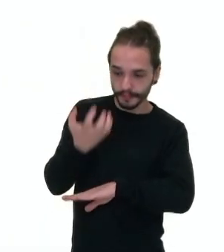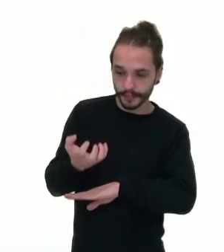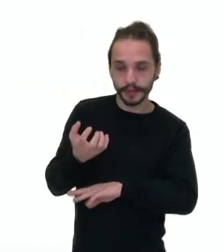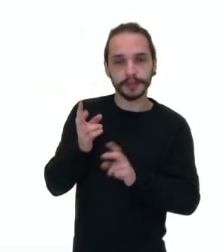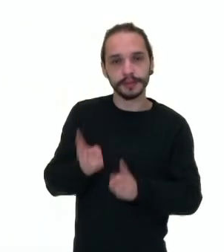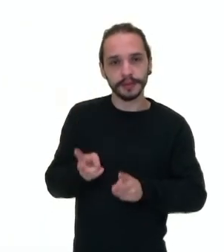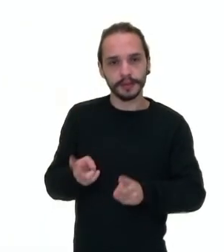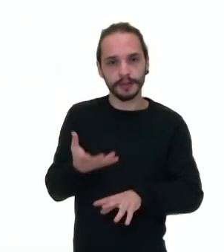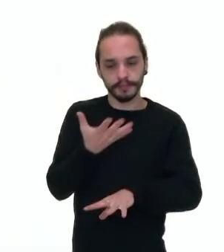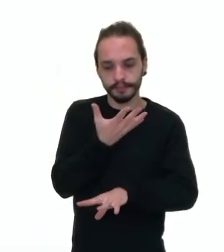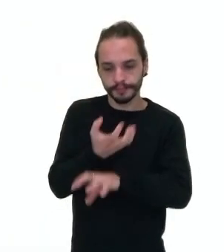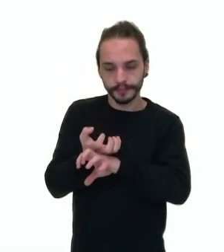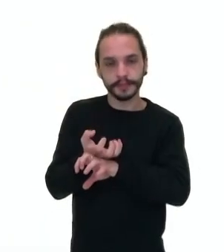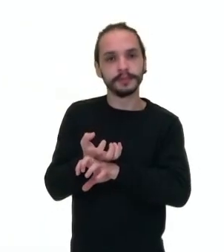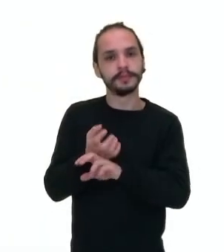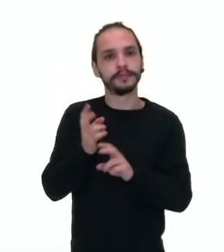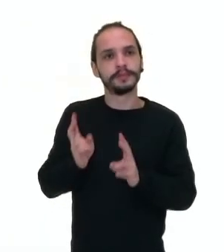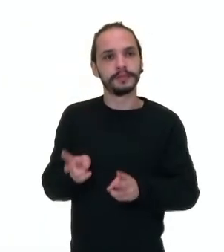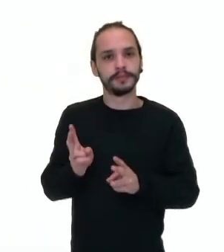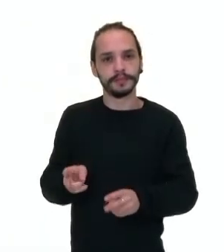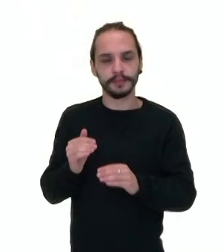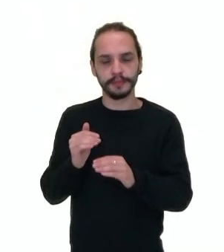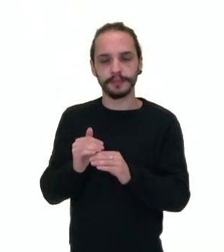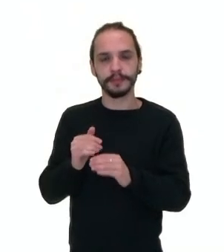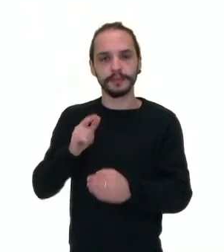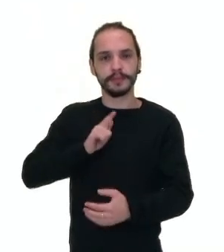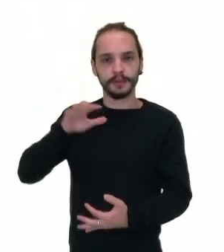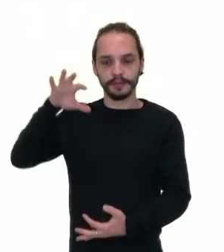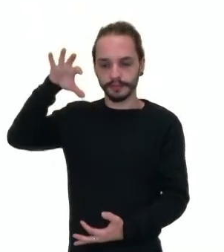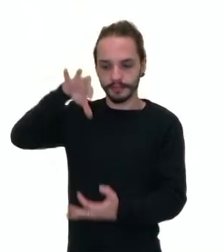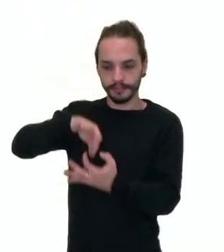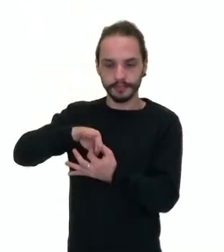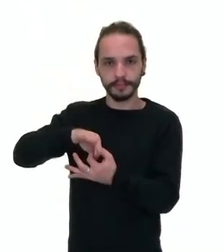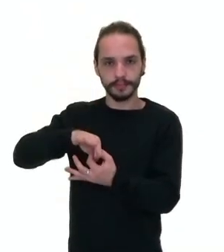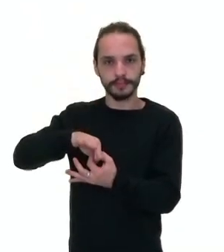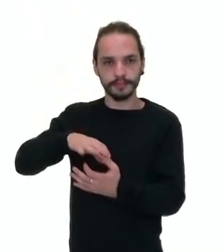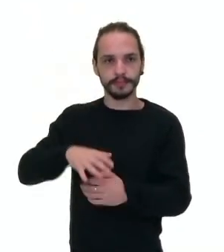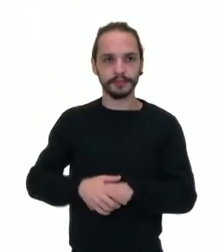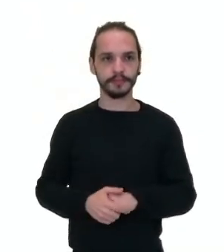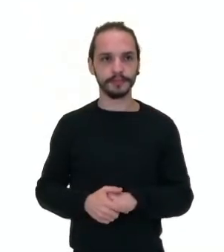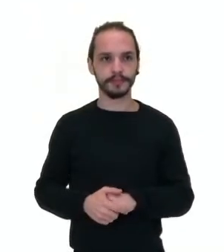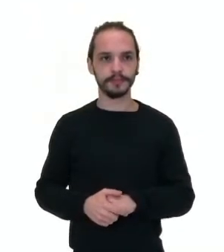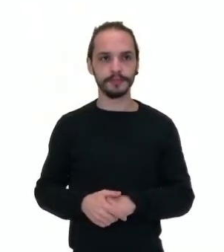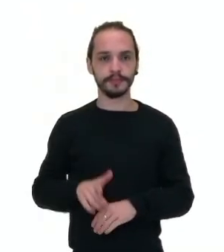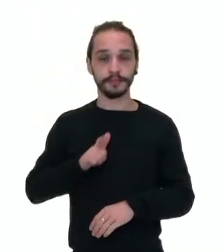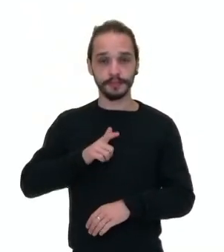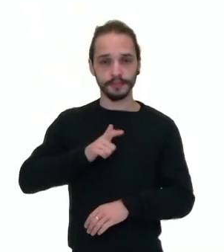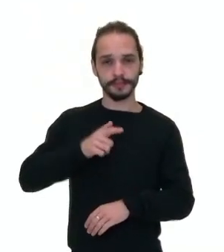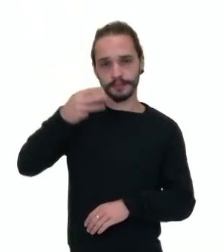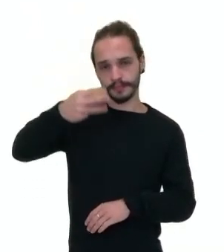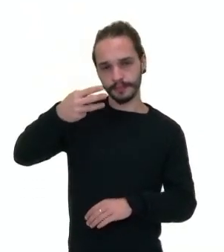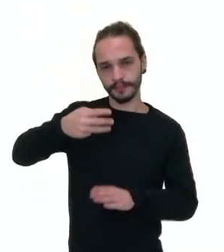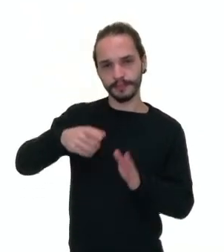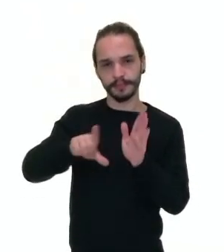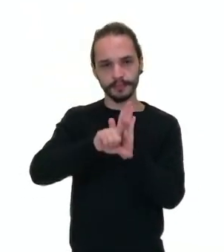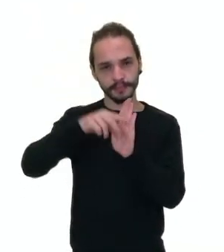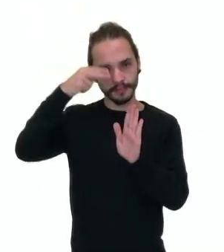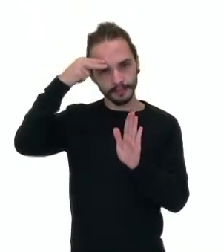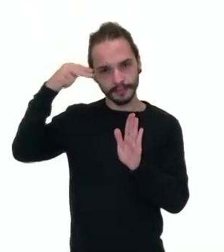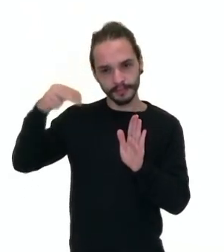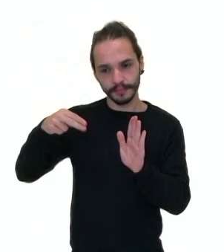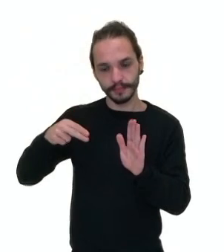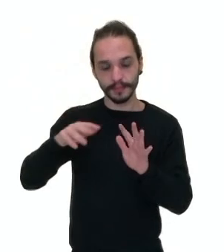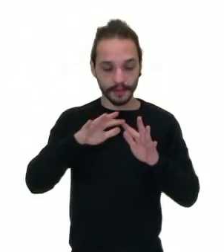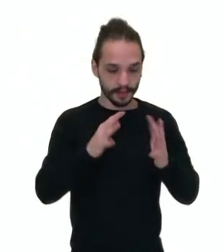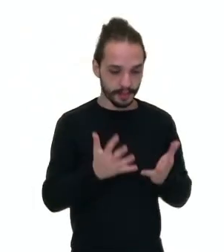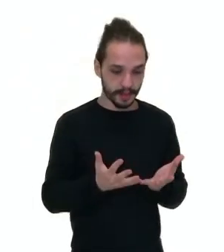atração e age na direção da linha imaginária que liga os dois corpos, seja os seus centros. Pela terceira lei de Newton, se a Terra atrai o saco de